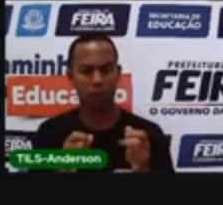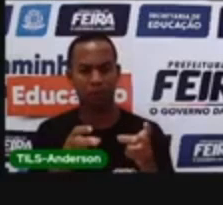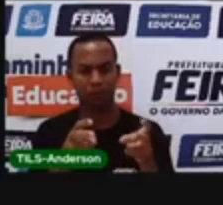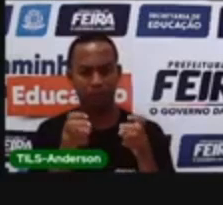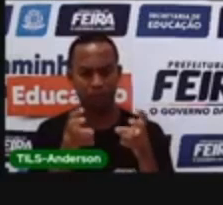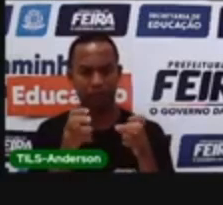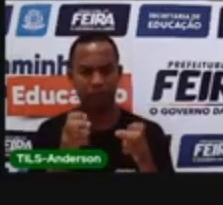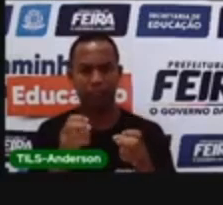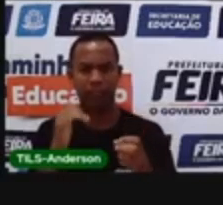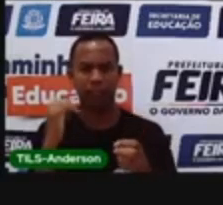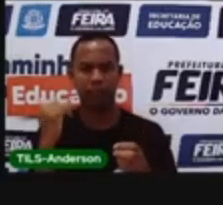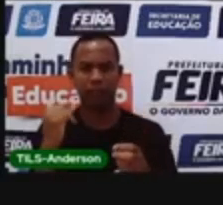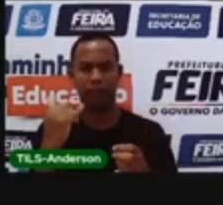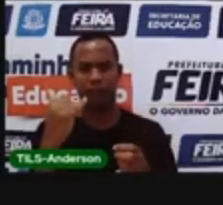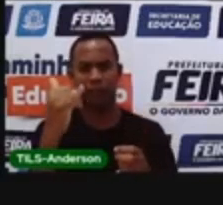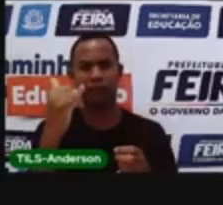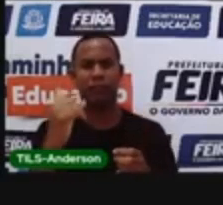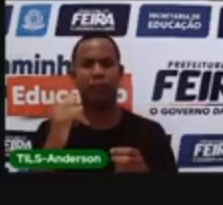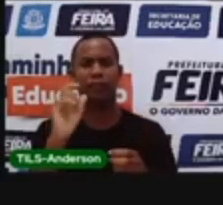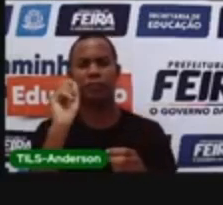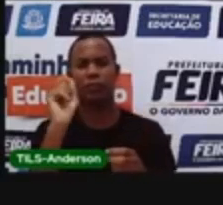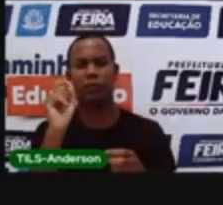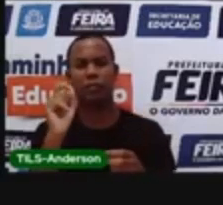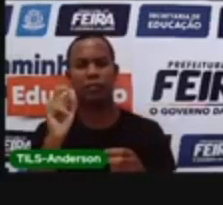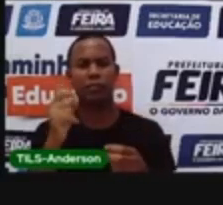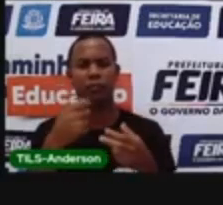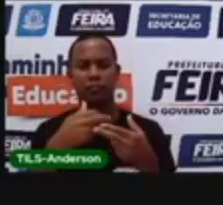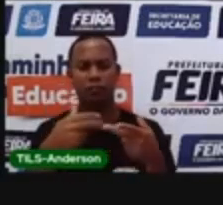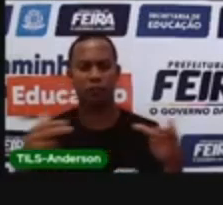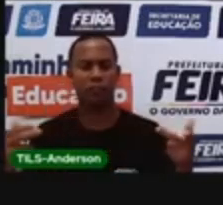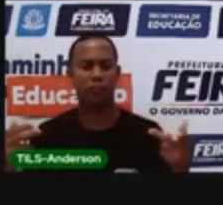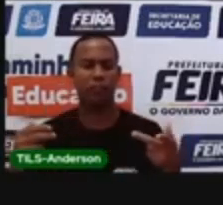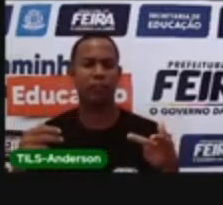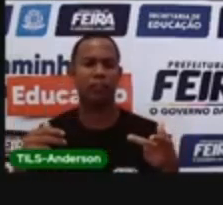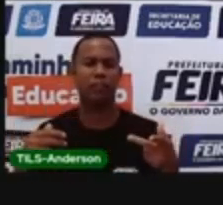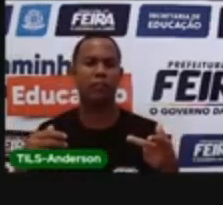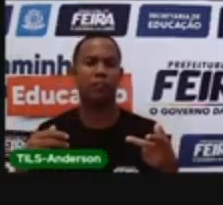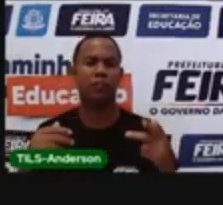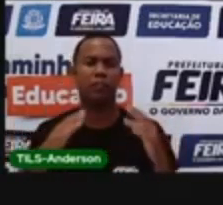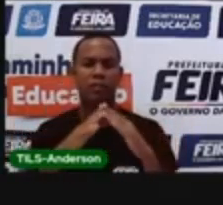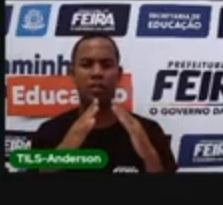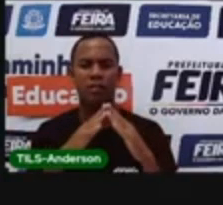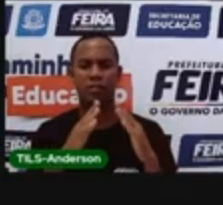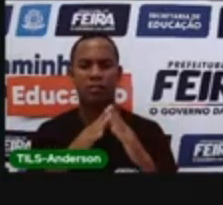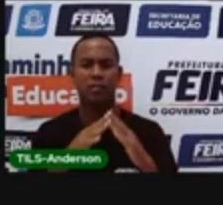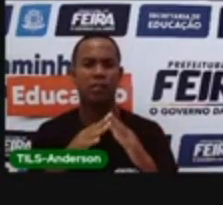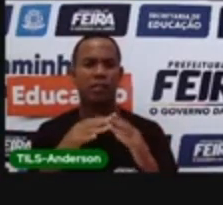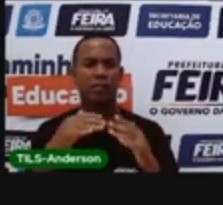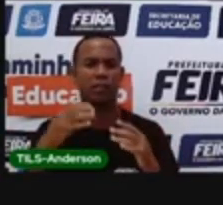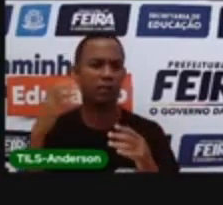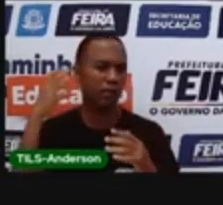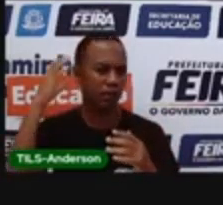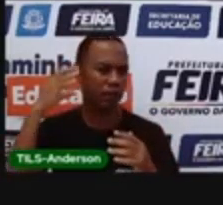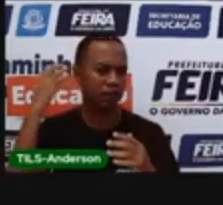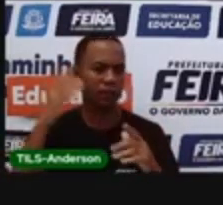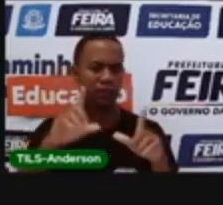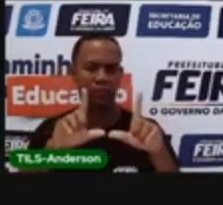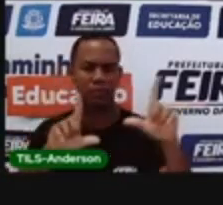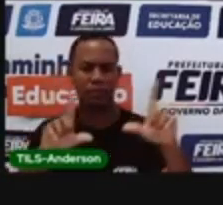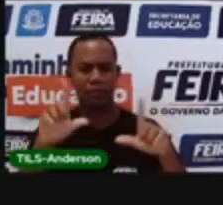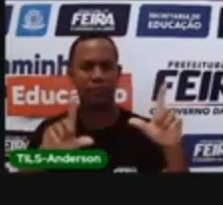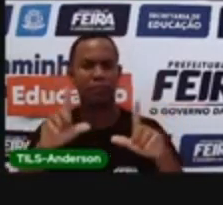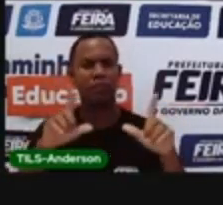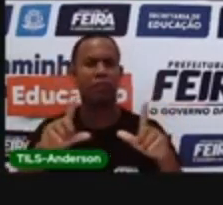perceber a eletricidade através do funcionamento dos aparelhos elétricos e eletrônicos, como rádio e